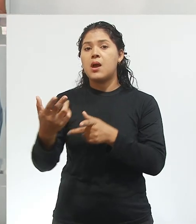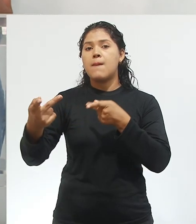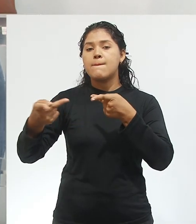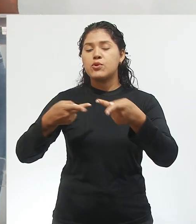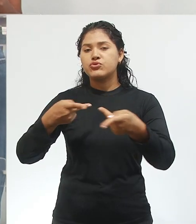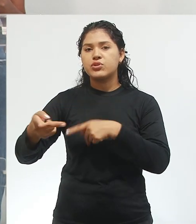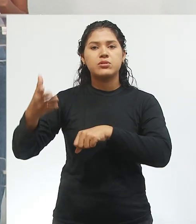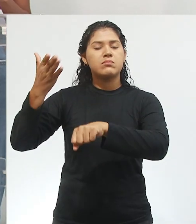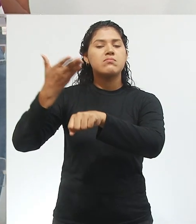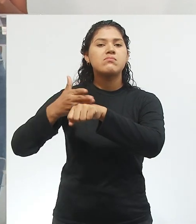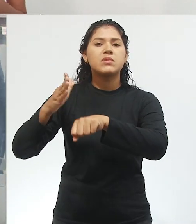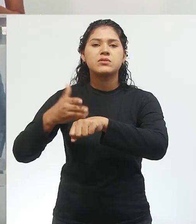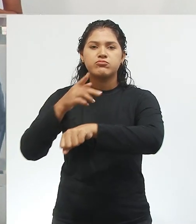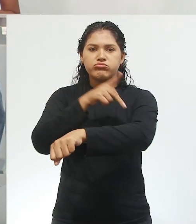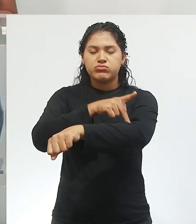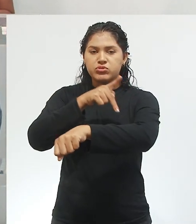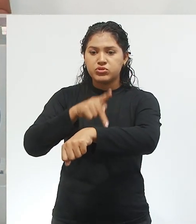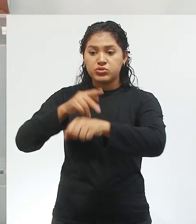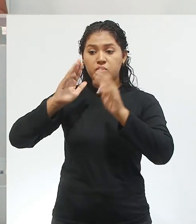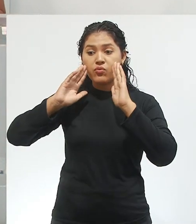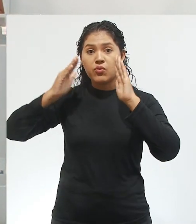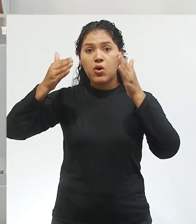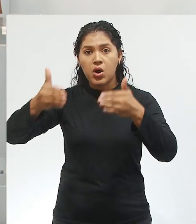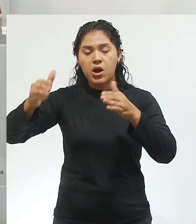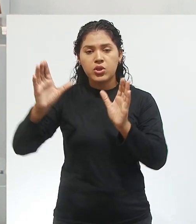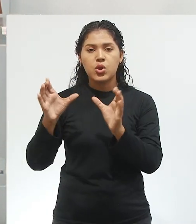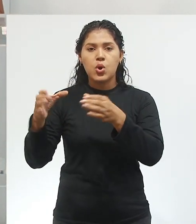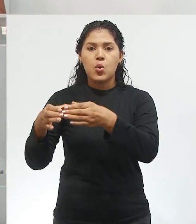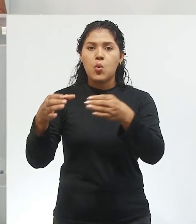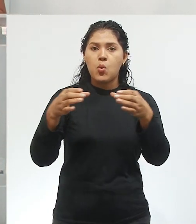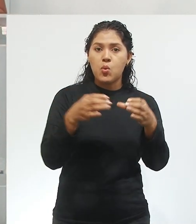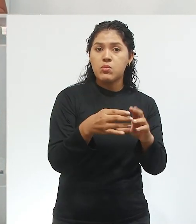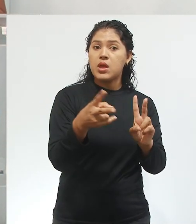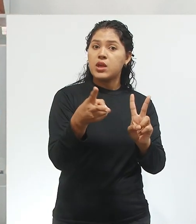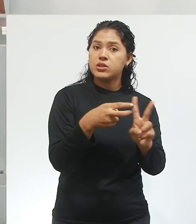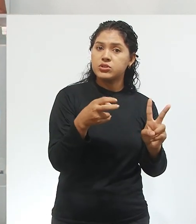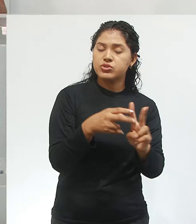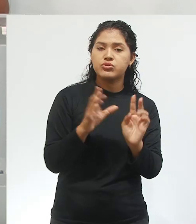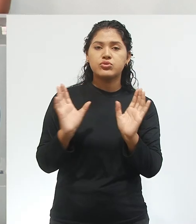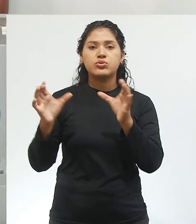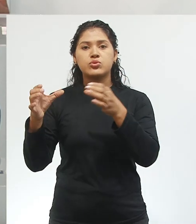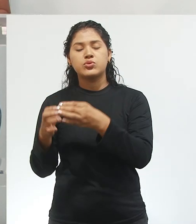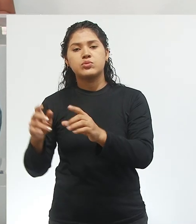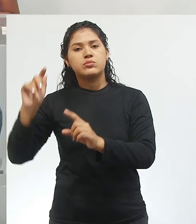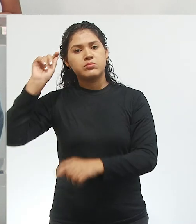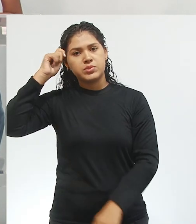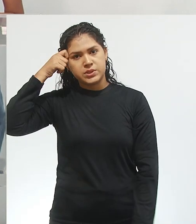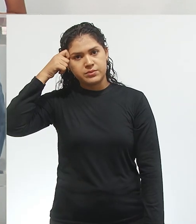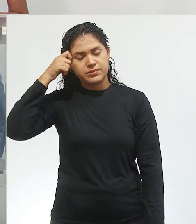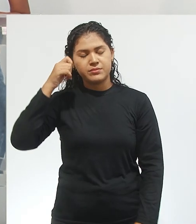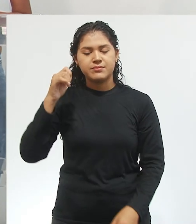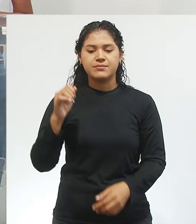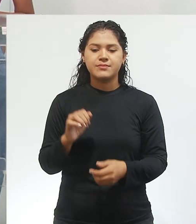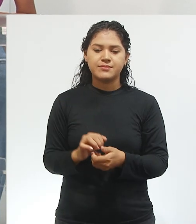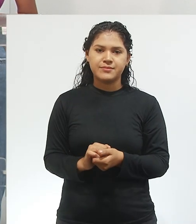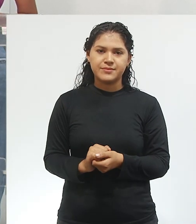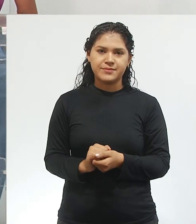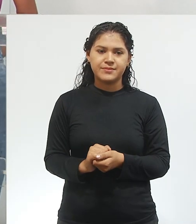sejam desenvolvidas para esses grupos, né, sociais, tanto indígenas como negros.